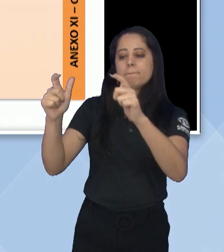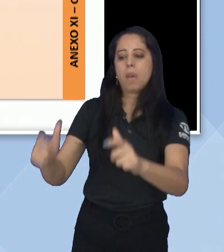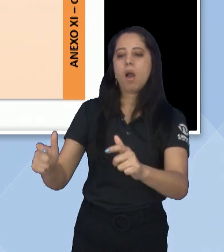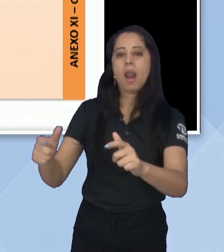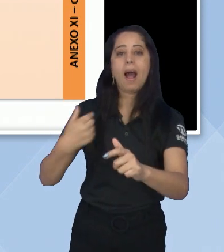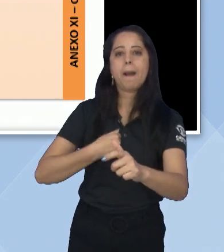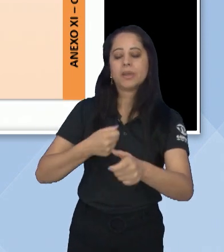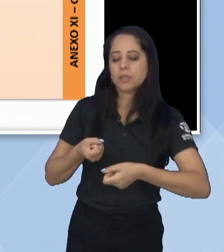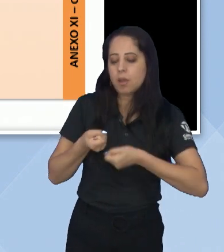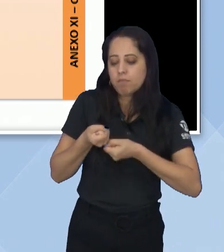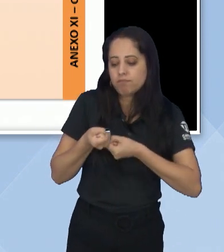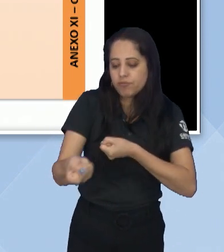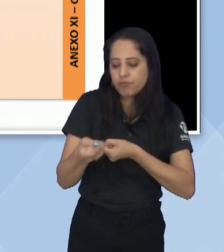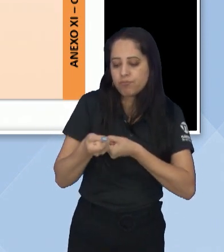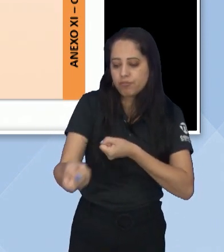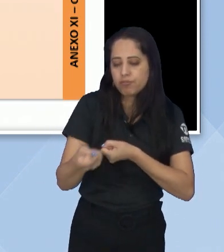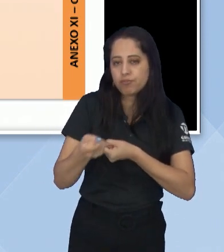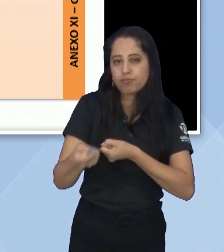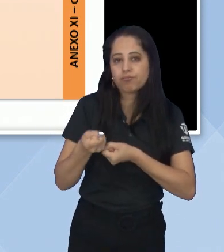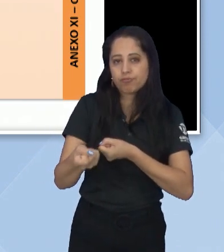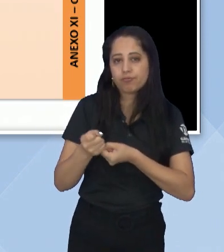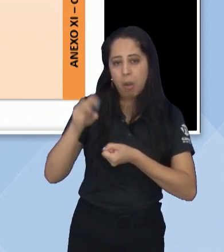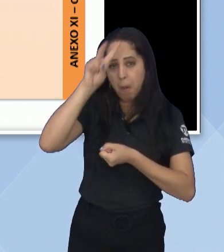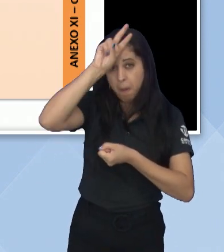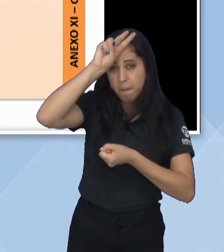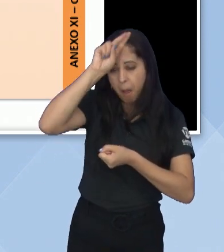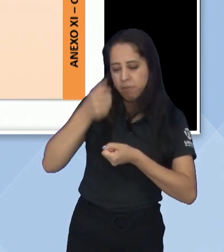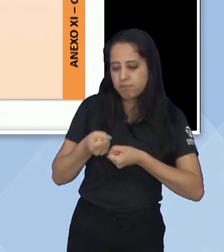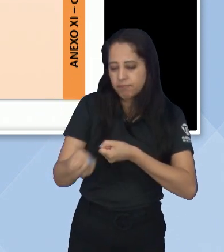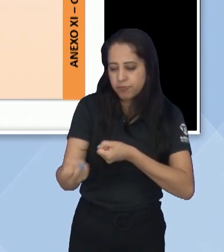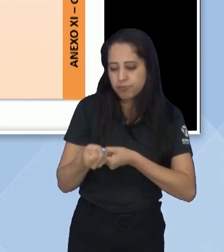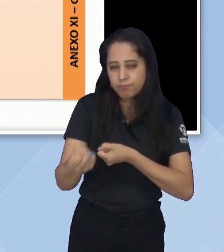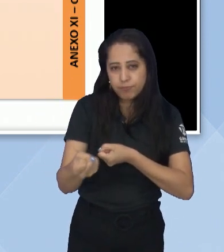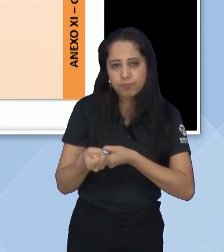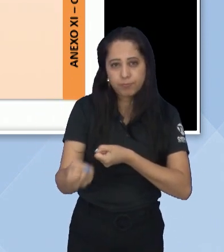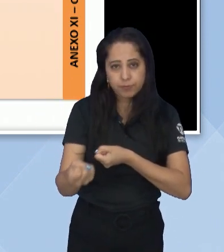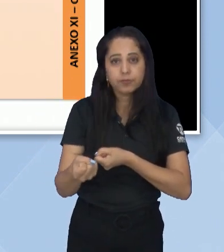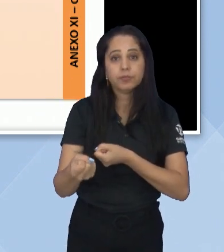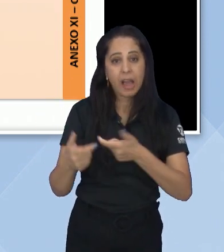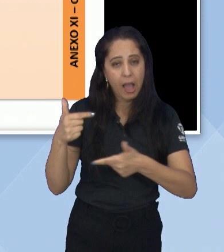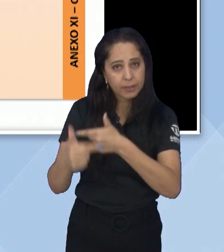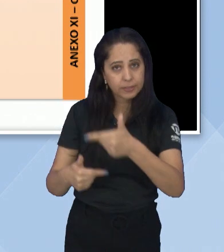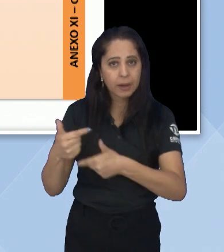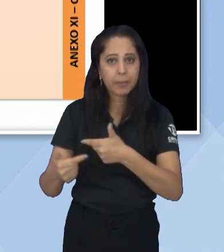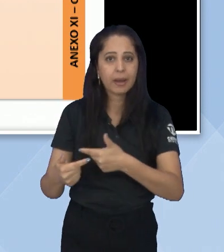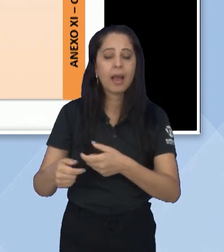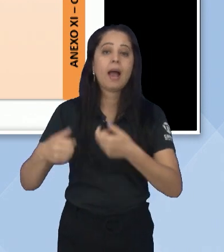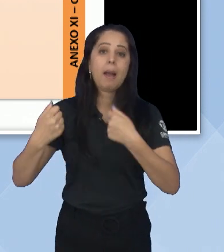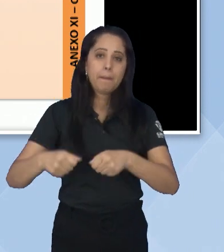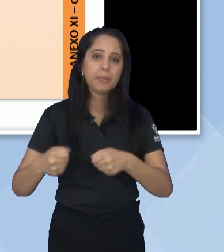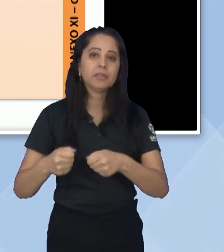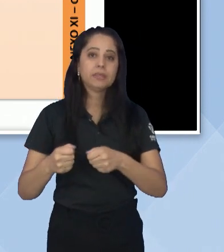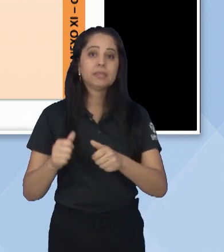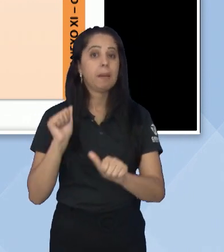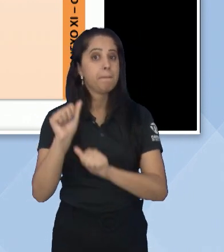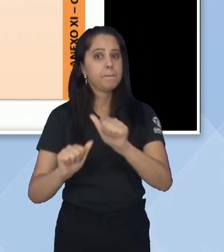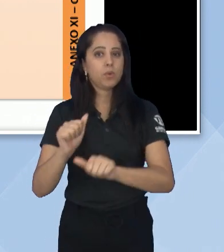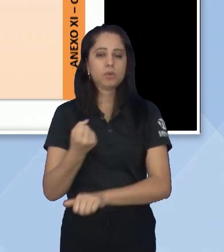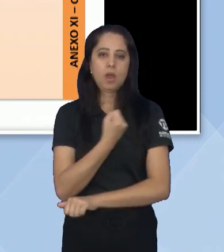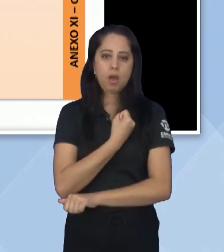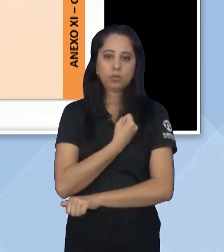fizer o local somente para para ele manter um pequenos produtos alguma coisa assim trabalhar externo ele tem uma classificação diferente incluíamos